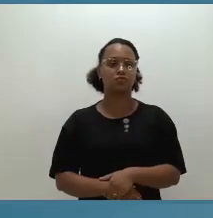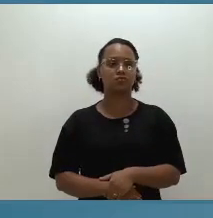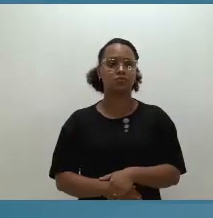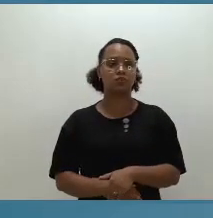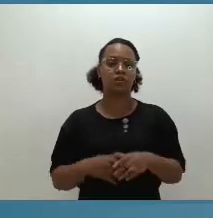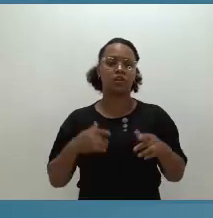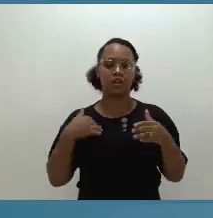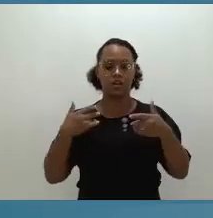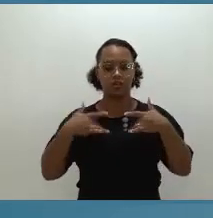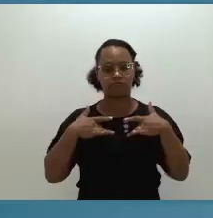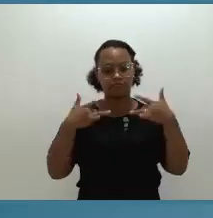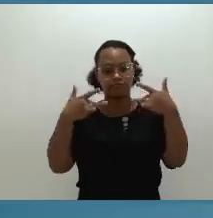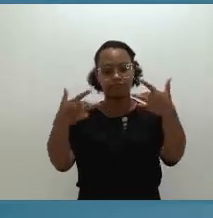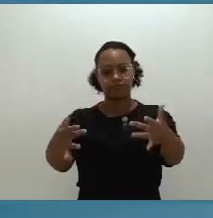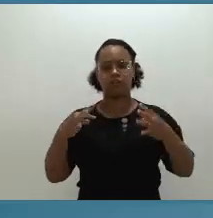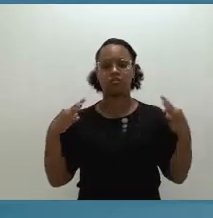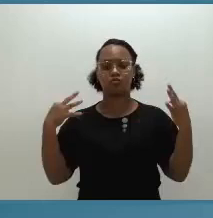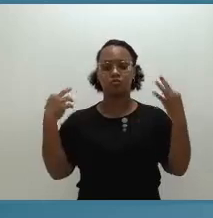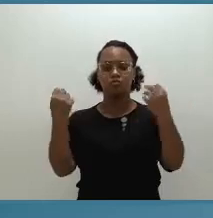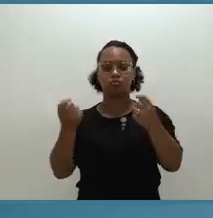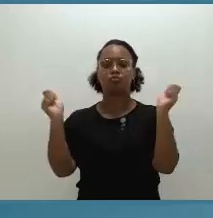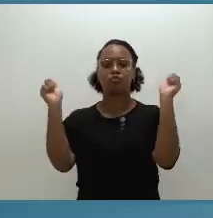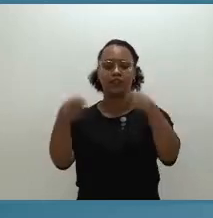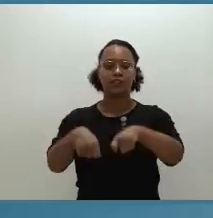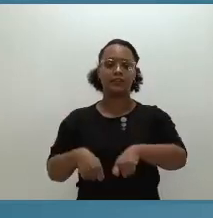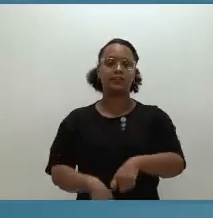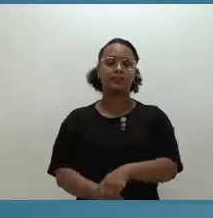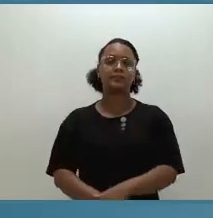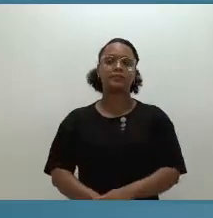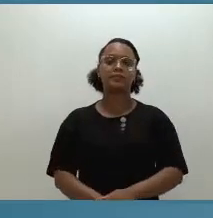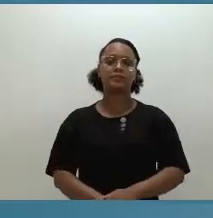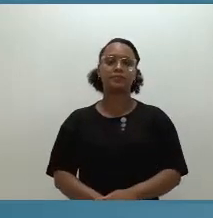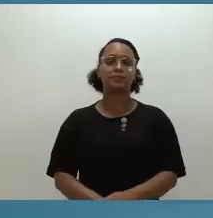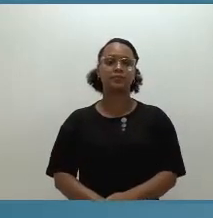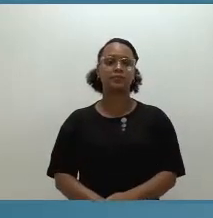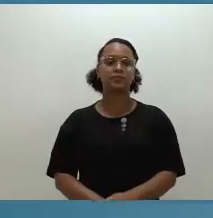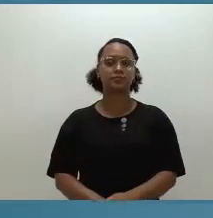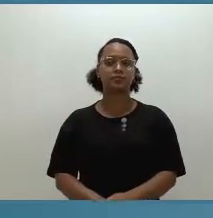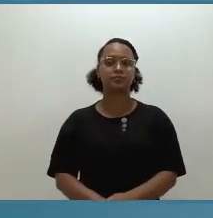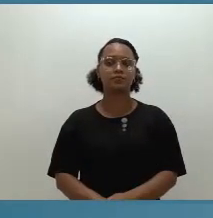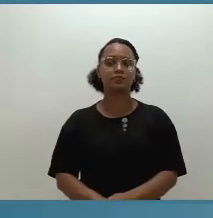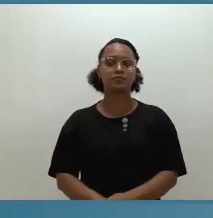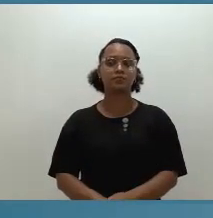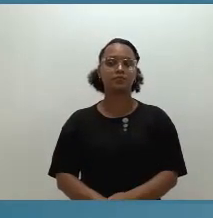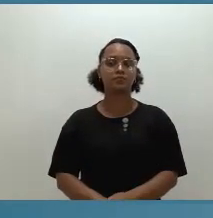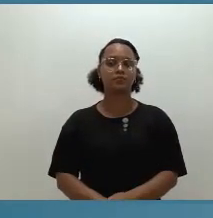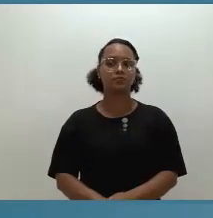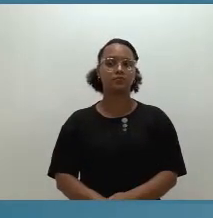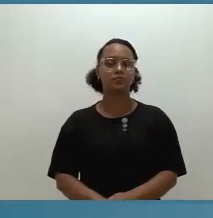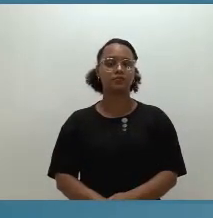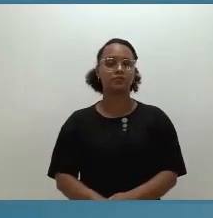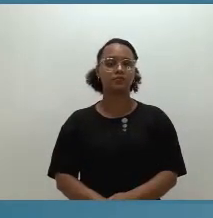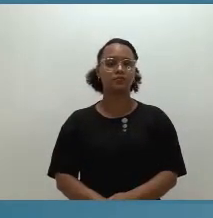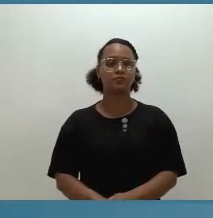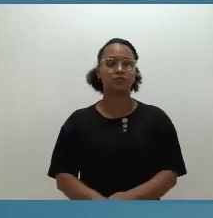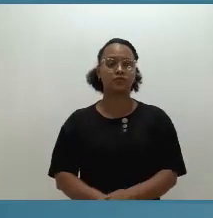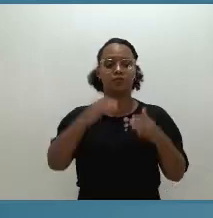possível dentro do cargo que eu estarei exercendo. Obrigada, presidente, especialmente